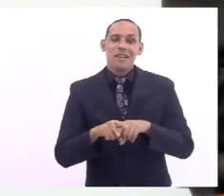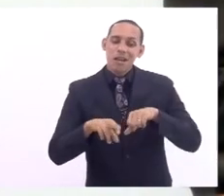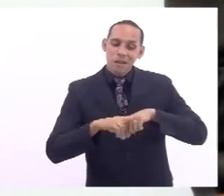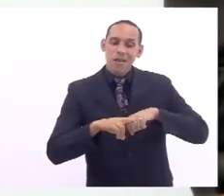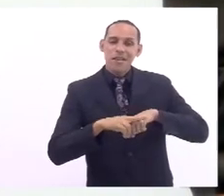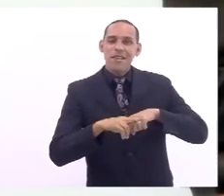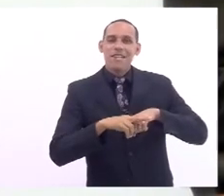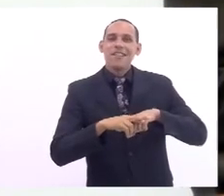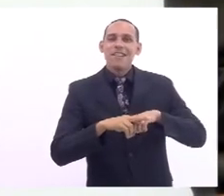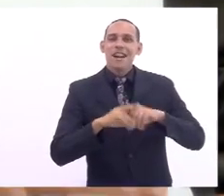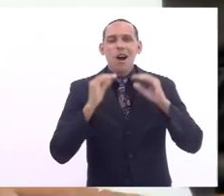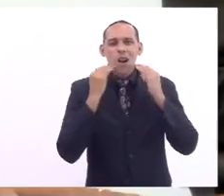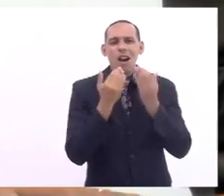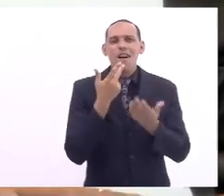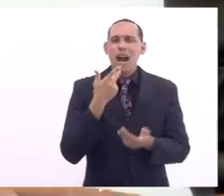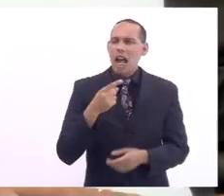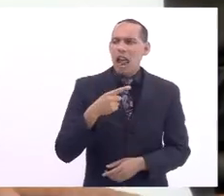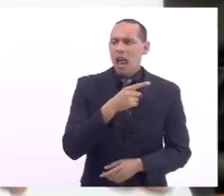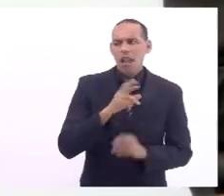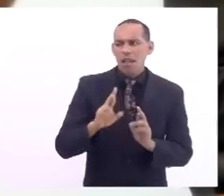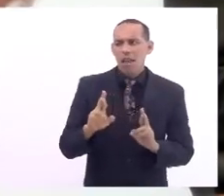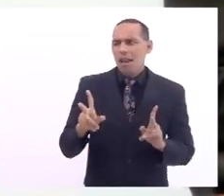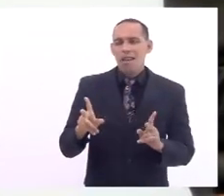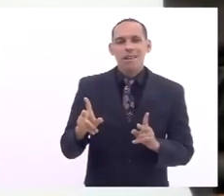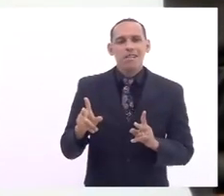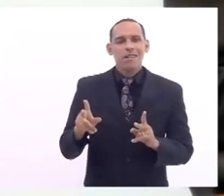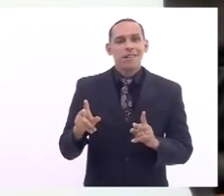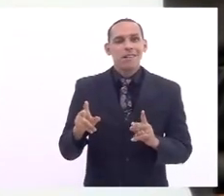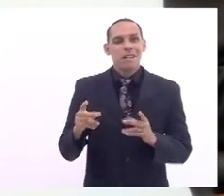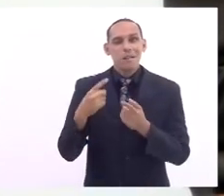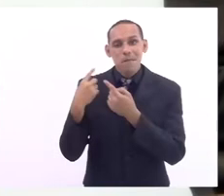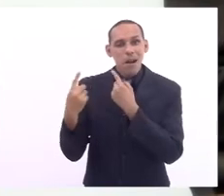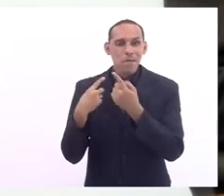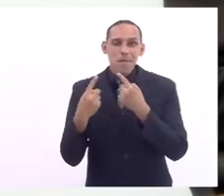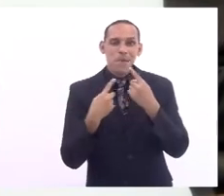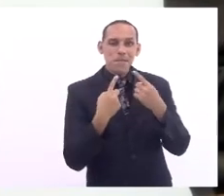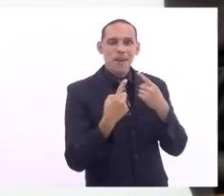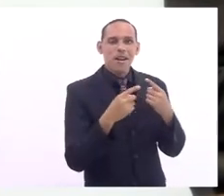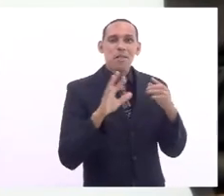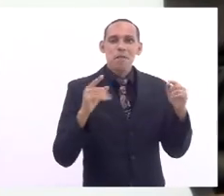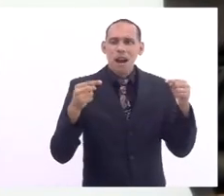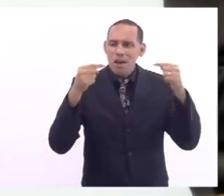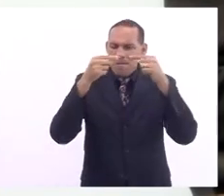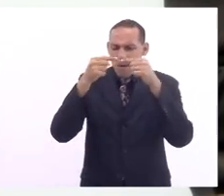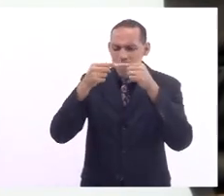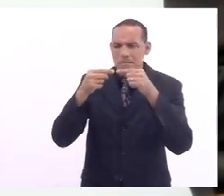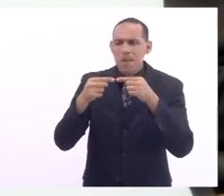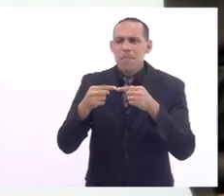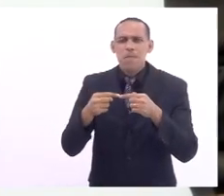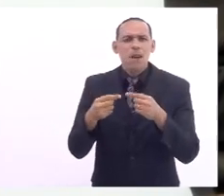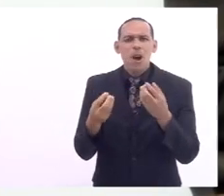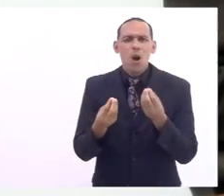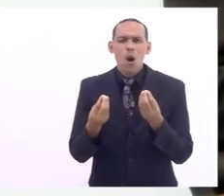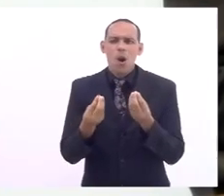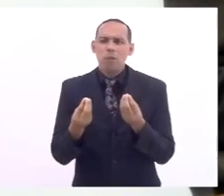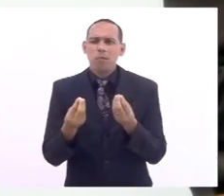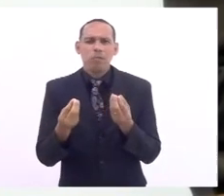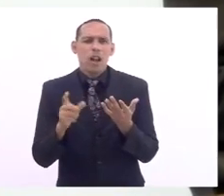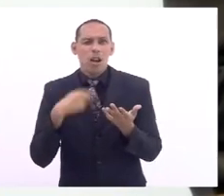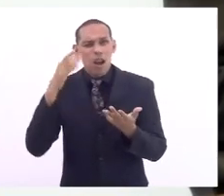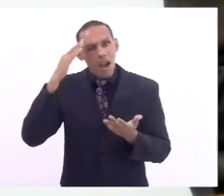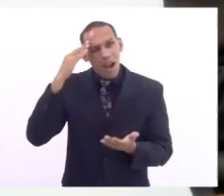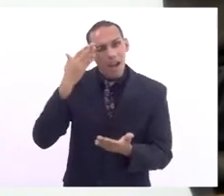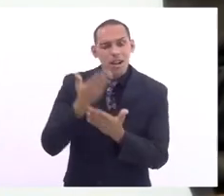Roxo falando lá no meu território ou é de outra maneira e como é que a gente cria pontos de consenso nessa história a gente